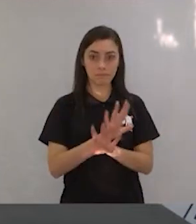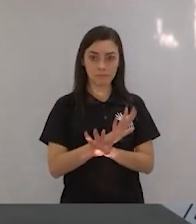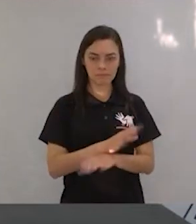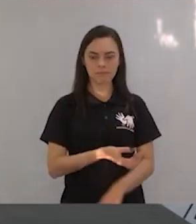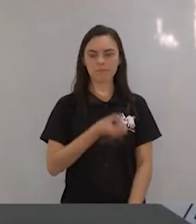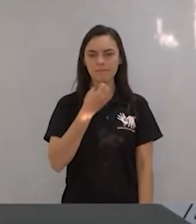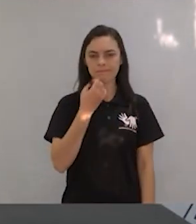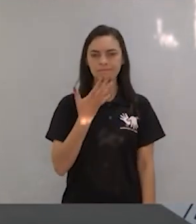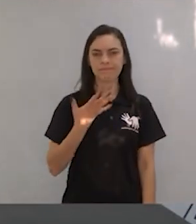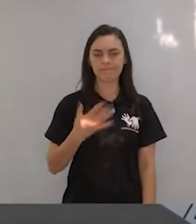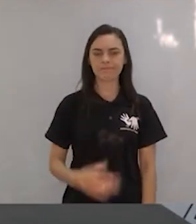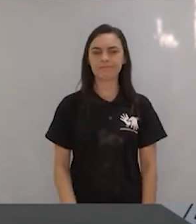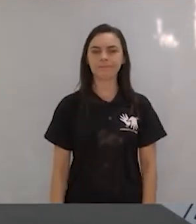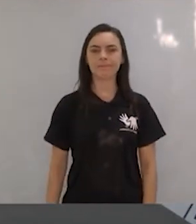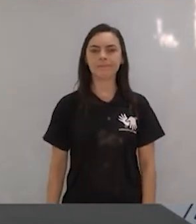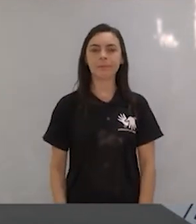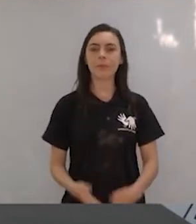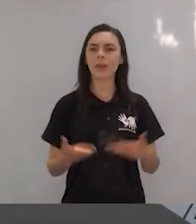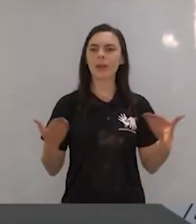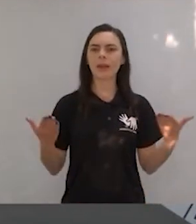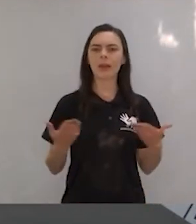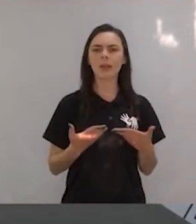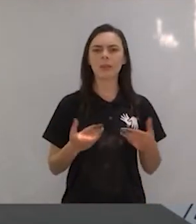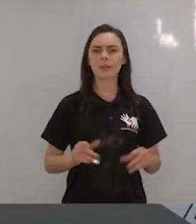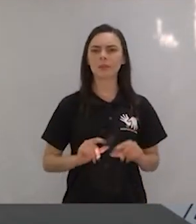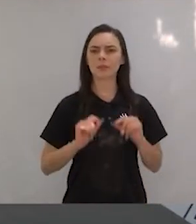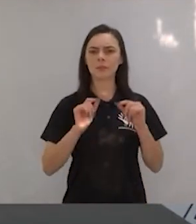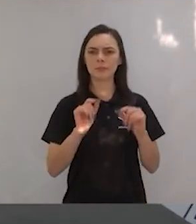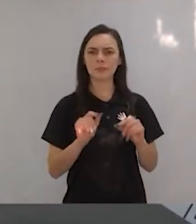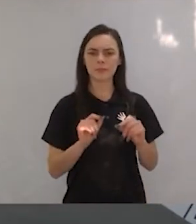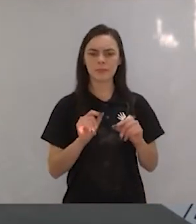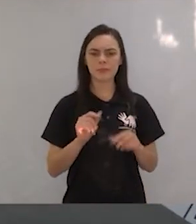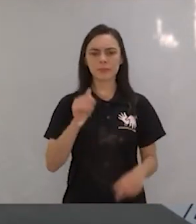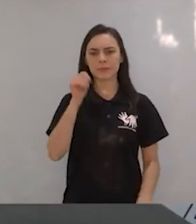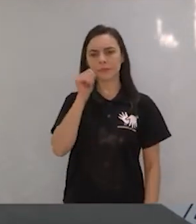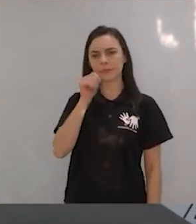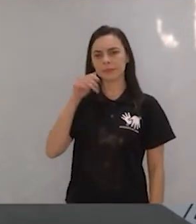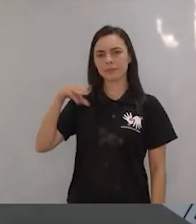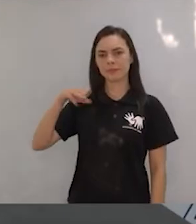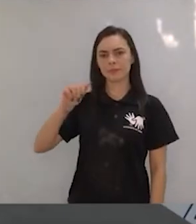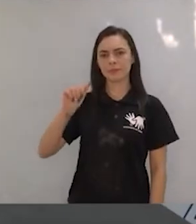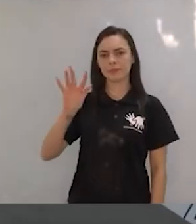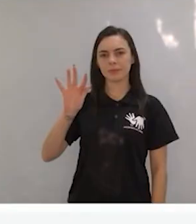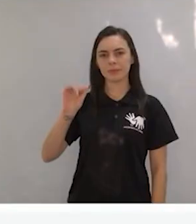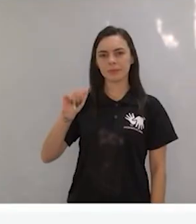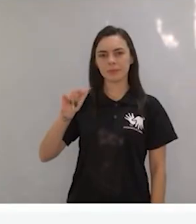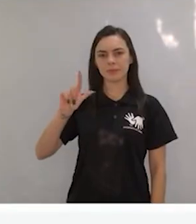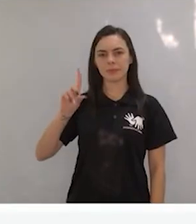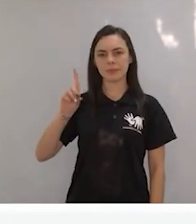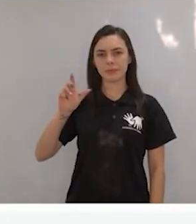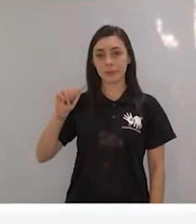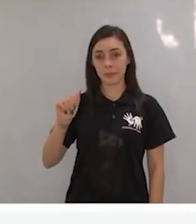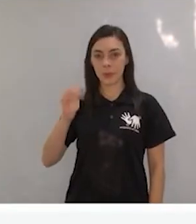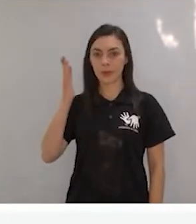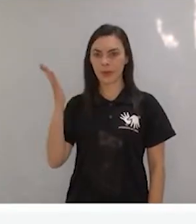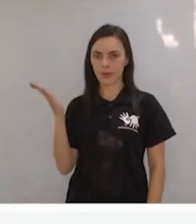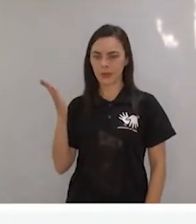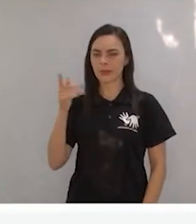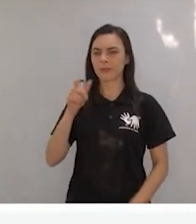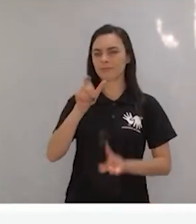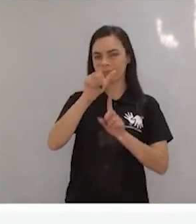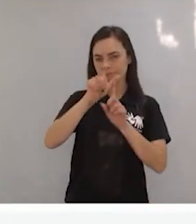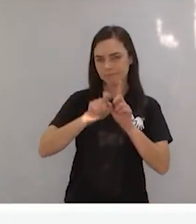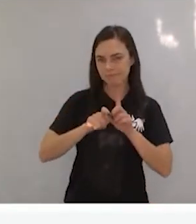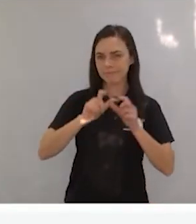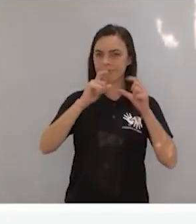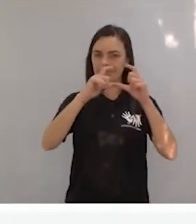Fizeram o registro? Que bom! Então agora eu trouxe para vocês a Mafalda. A Mafalda é um personagem